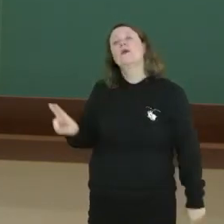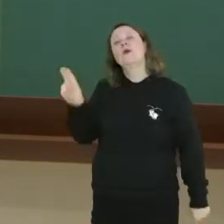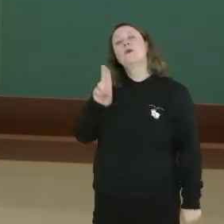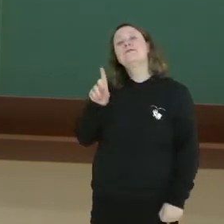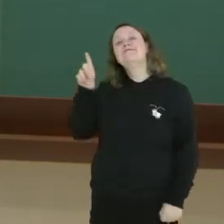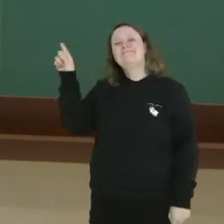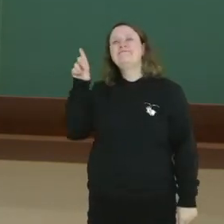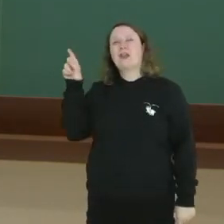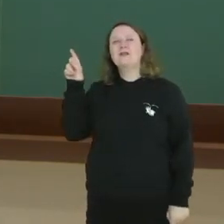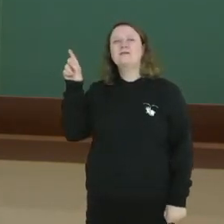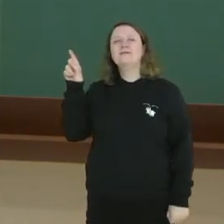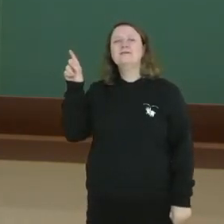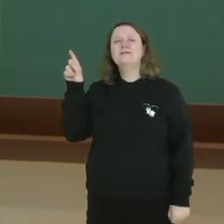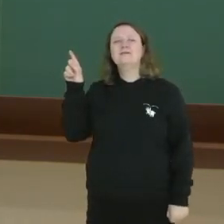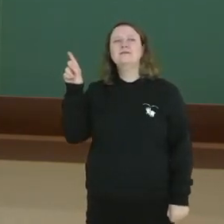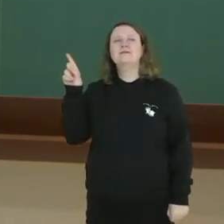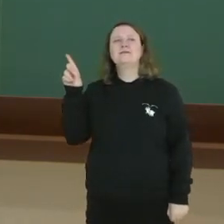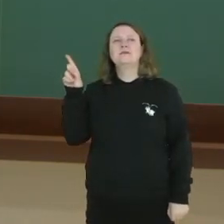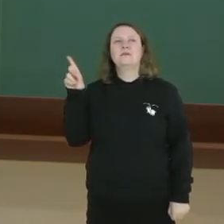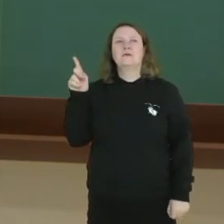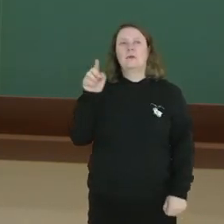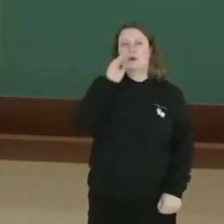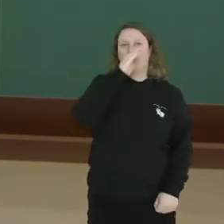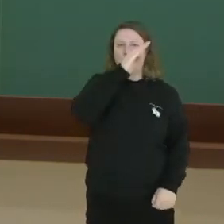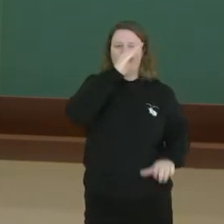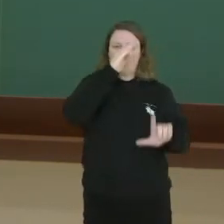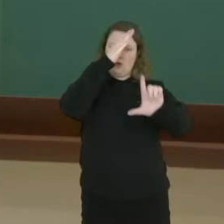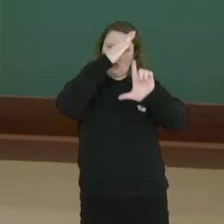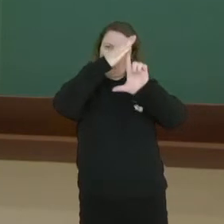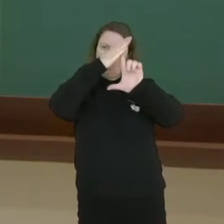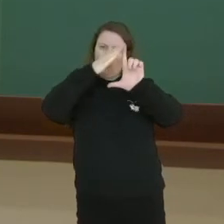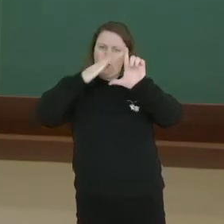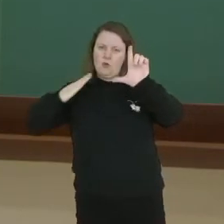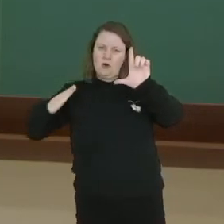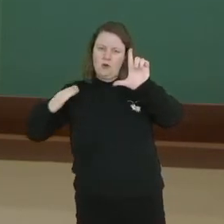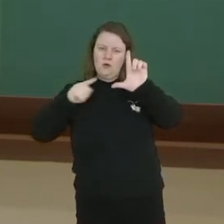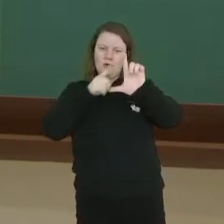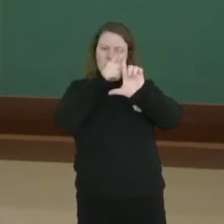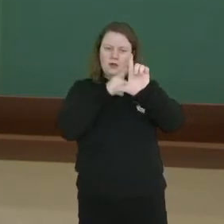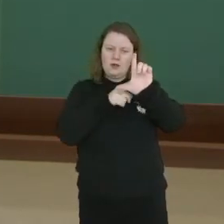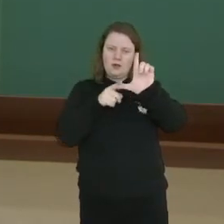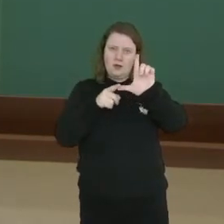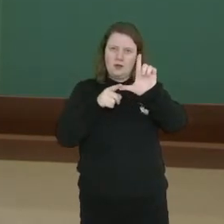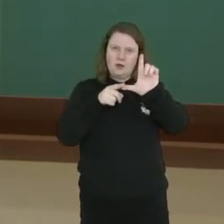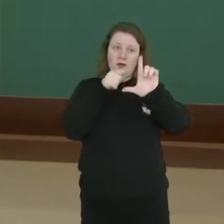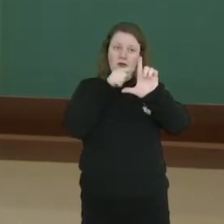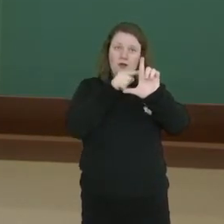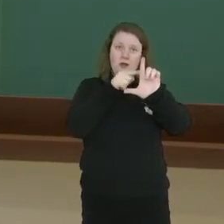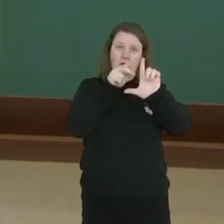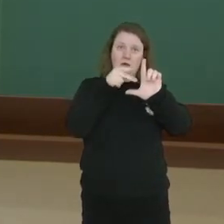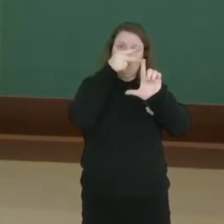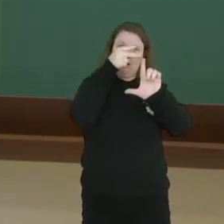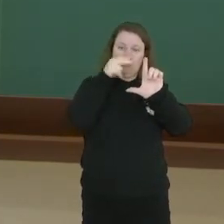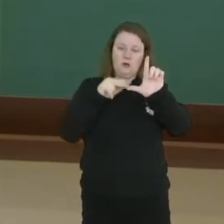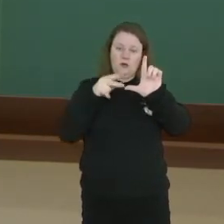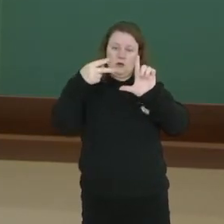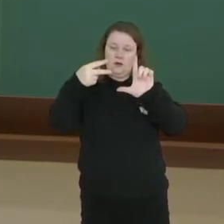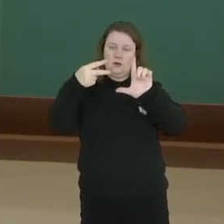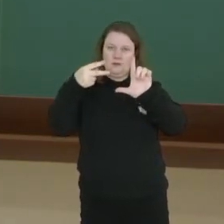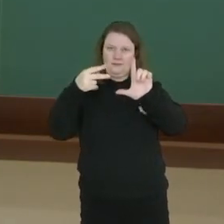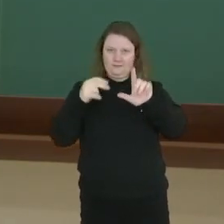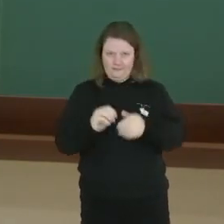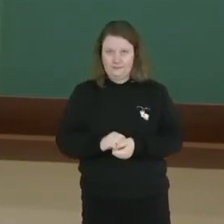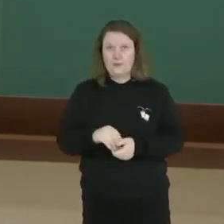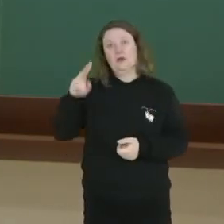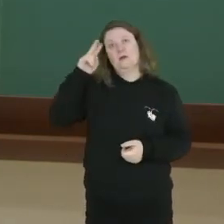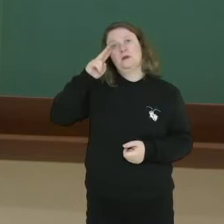dessa relaçãozinha aqui, ó. Hipotenusa ao quadrado igual um cateto ao quadrado mais o outro cateto ao quadrado.